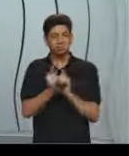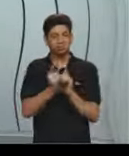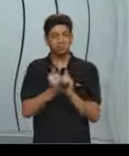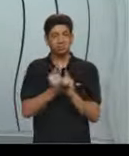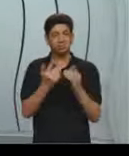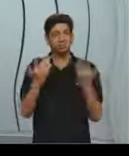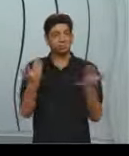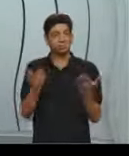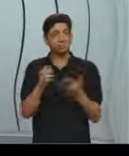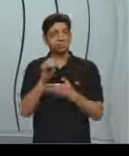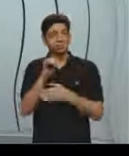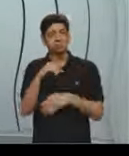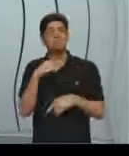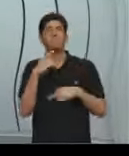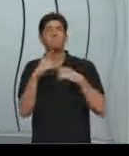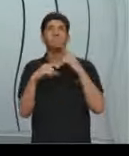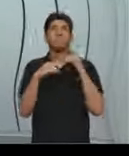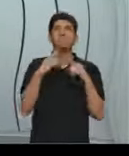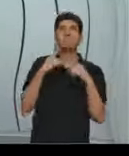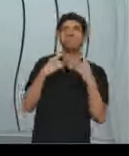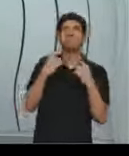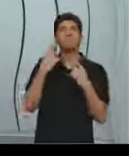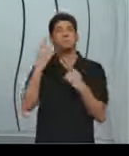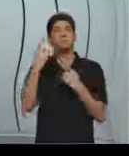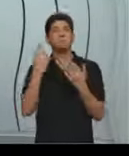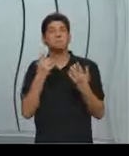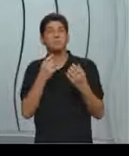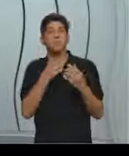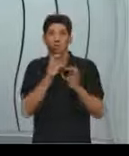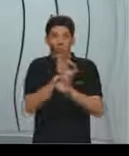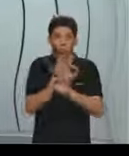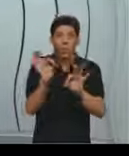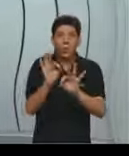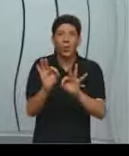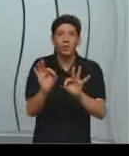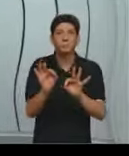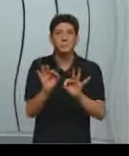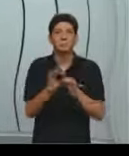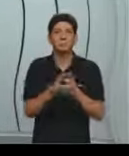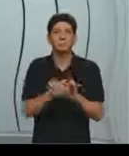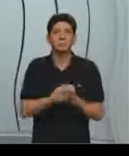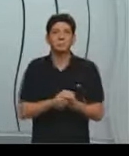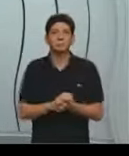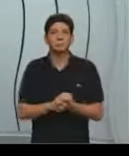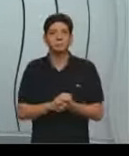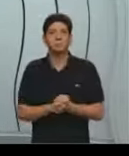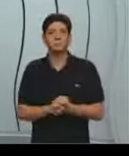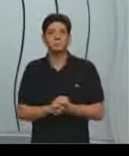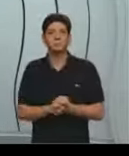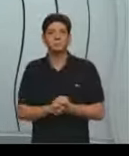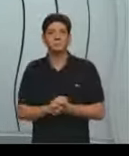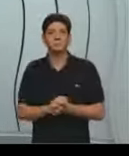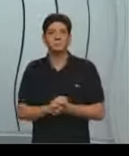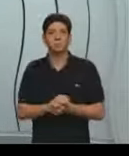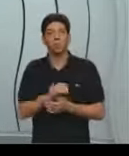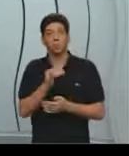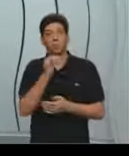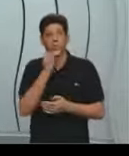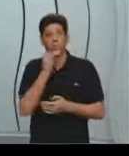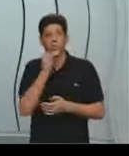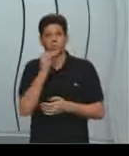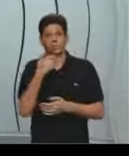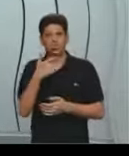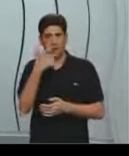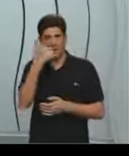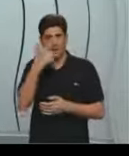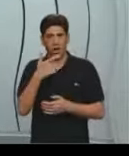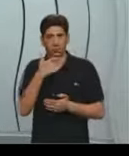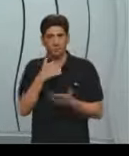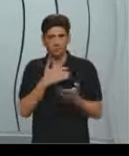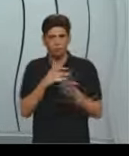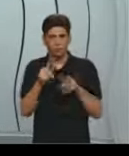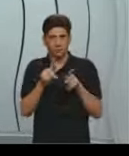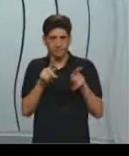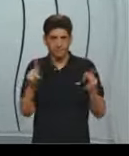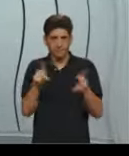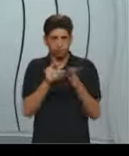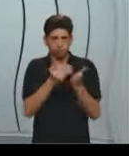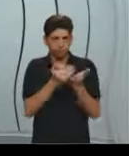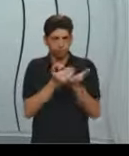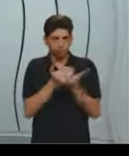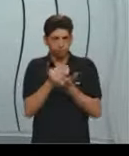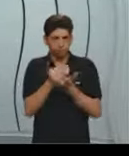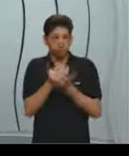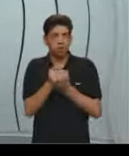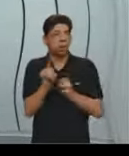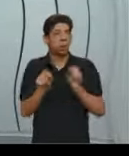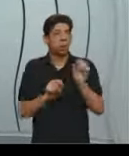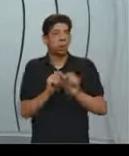sair dessa aula com a série perguntas a questões é ótimo né inclusive pelo menos meu princípio como professor eu tenho uma lógica que o